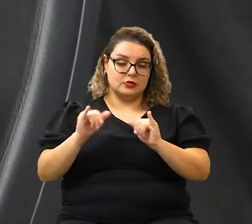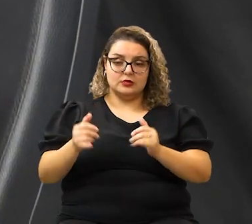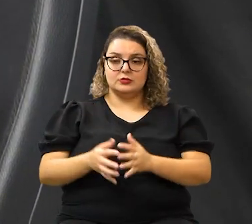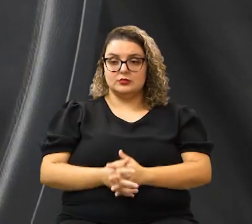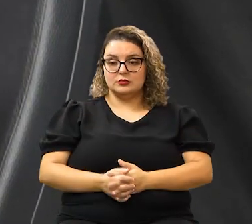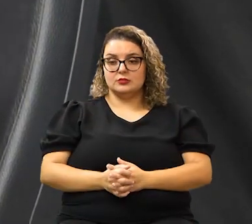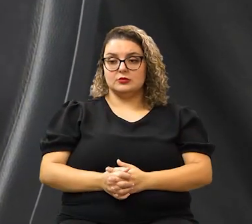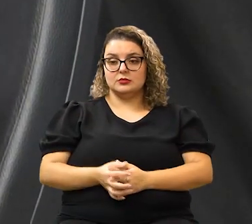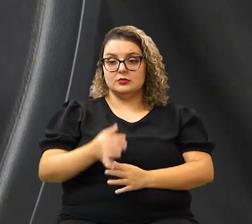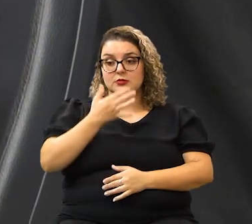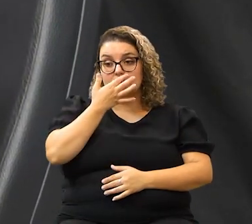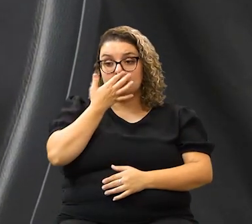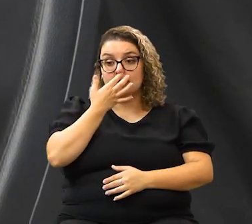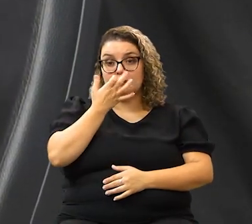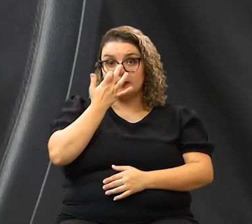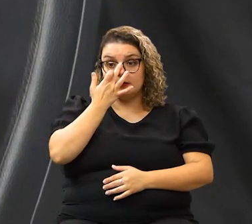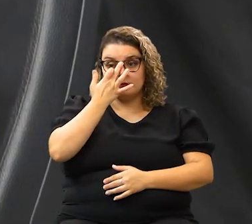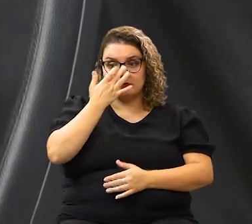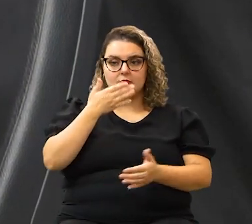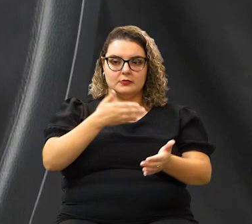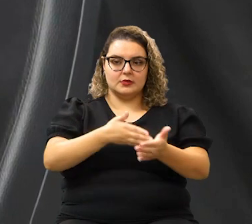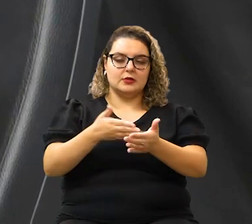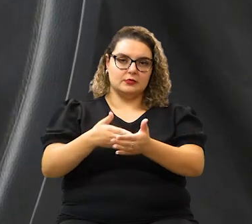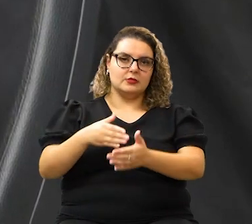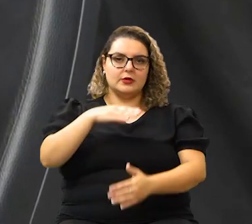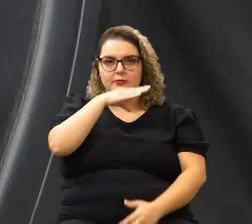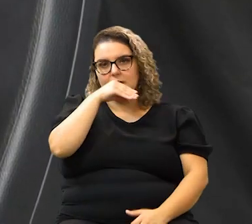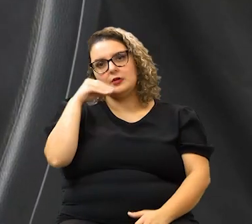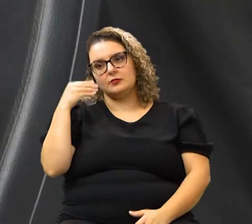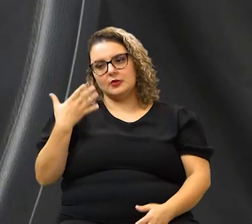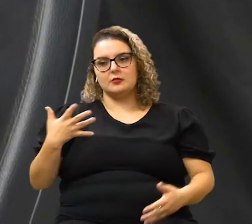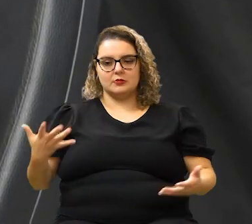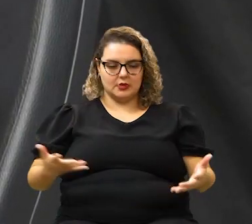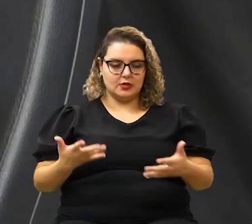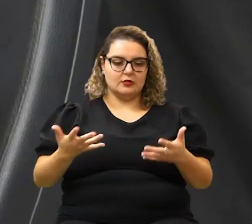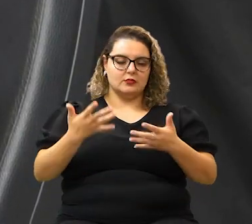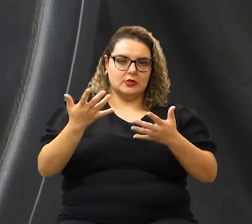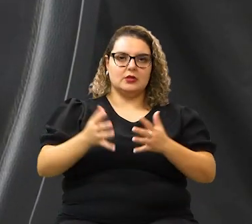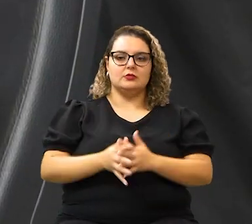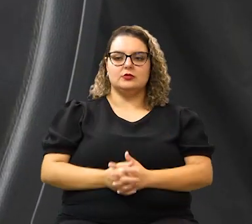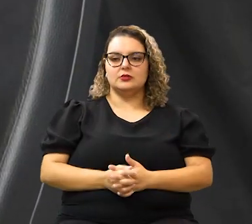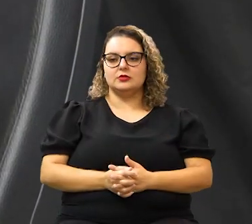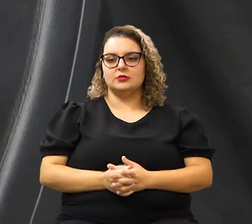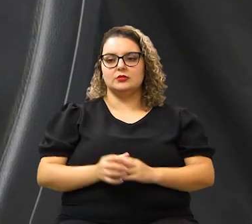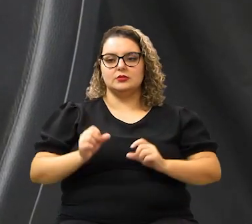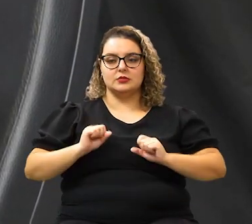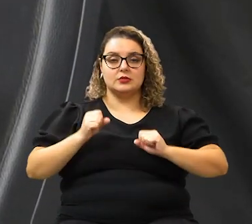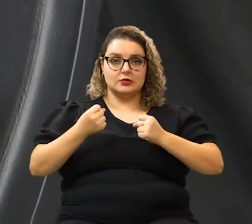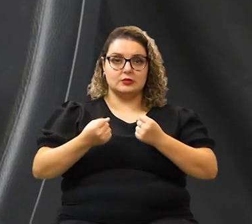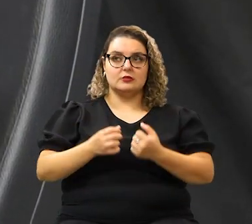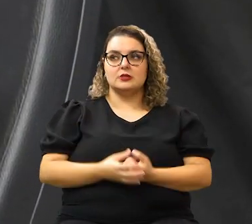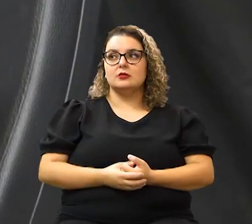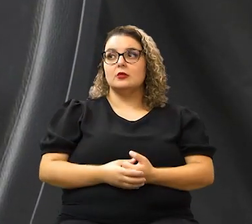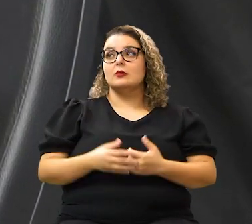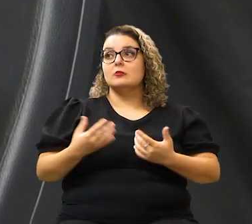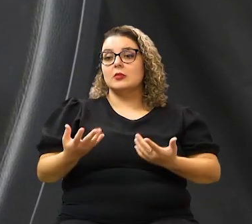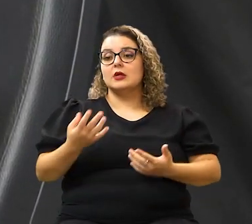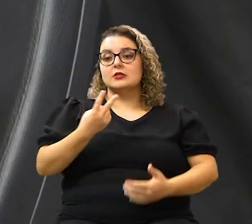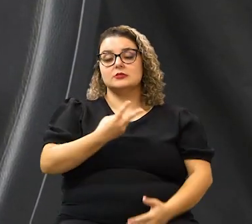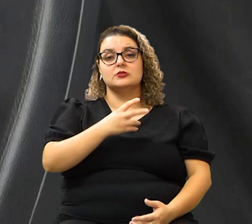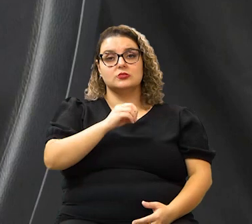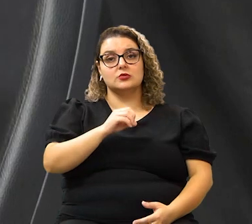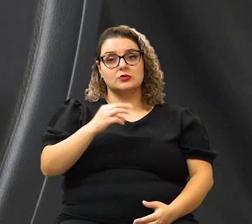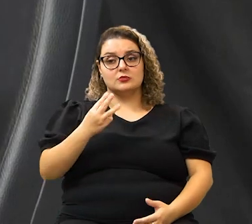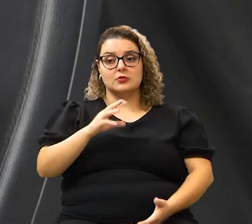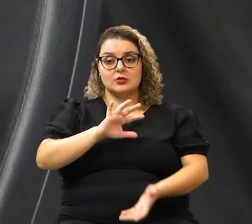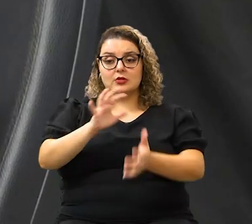limitações de ser adolescente, mas fiz uma adolescente engajada que defendeu. Mas em 2003 vem a reforma da Previdência, que na verdade